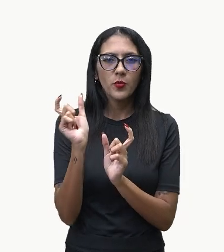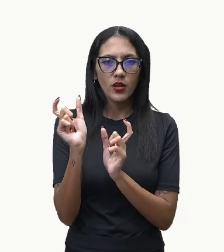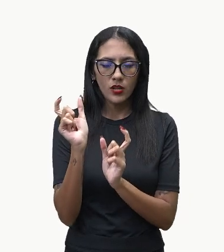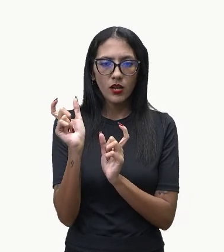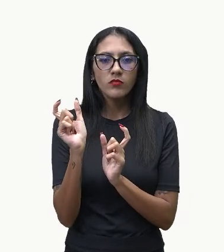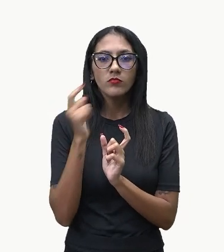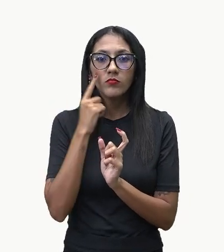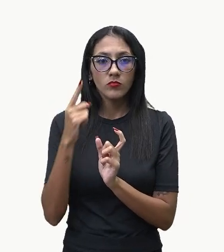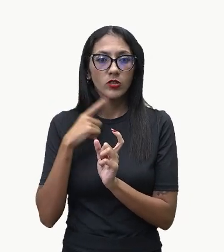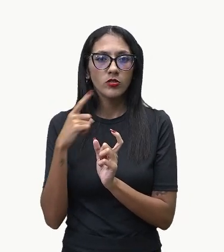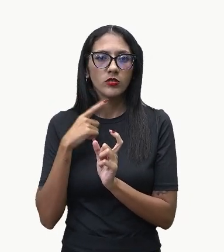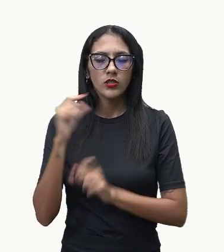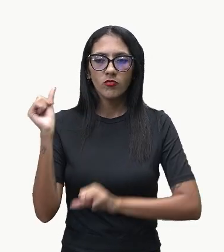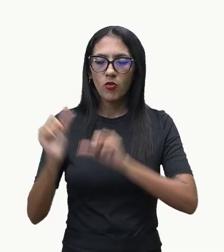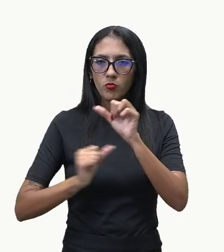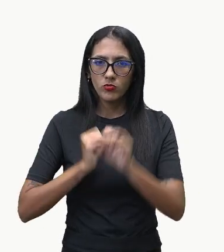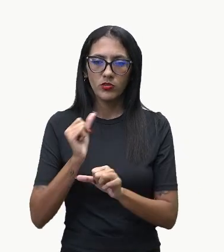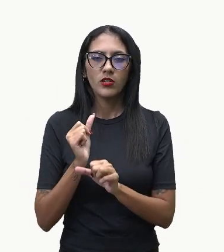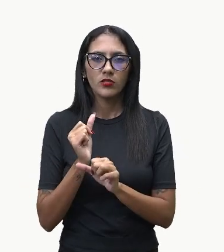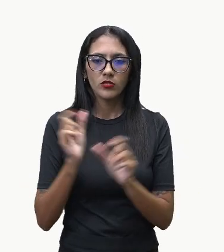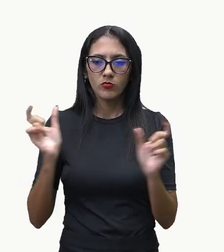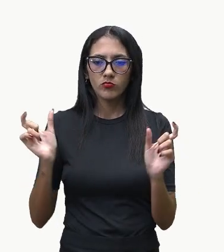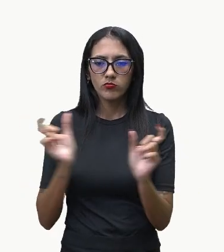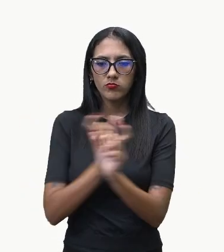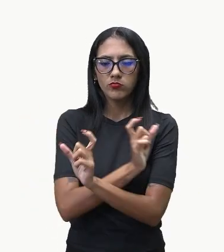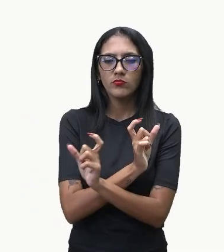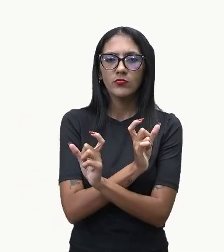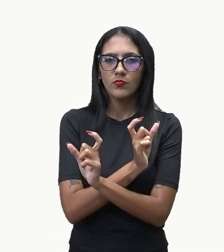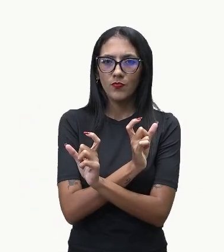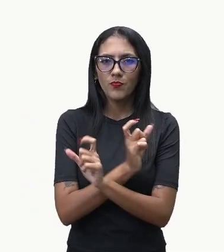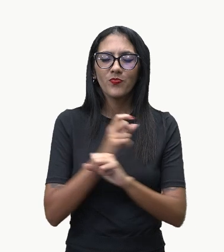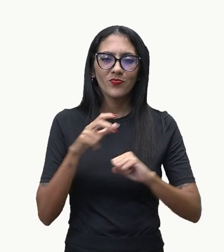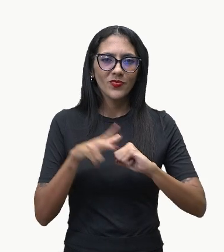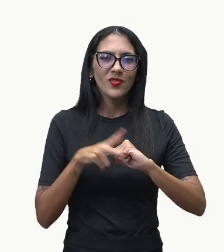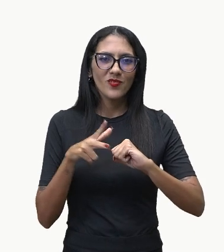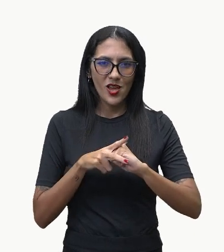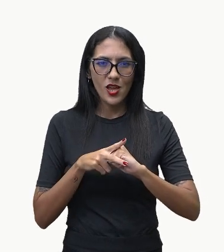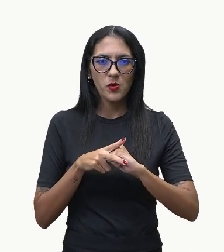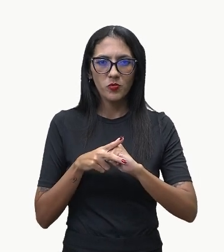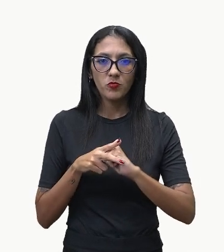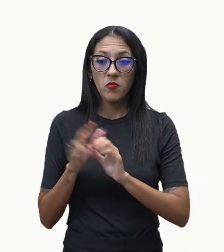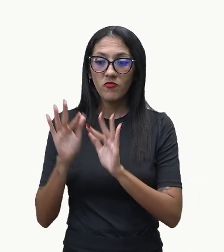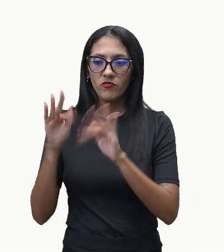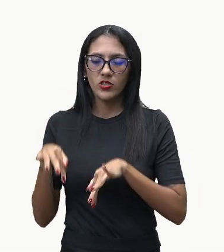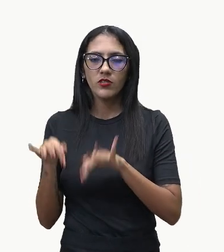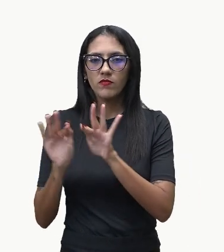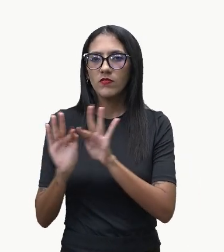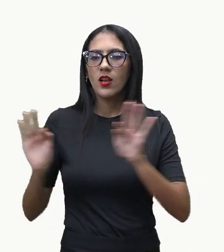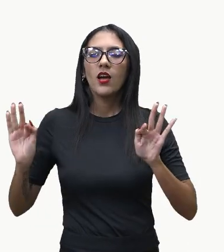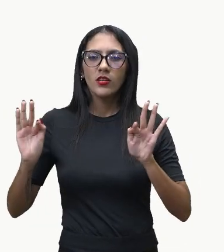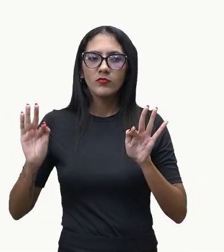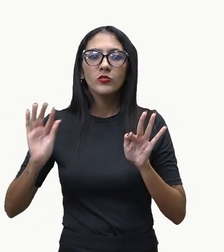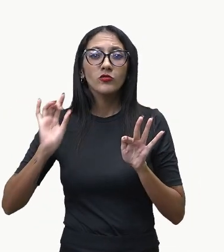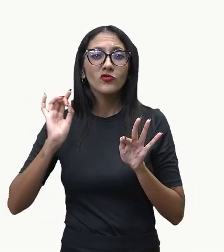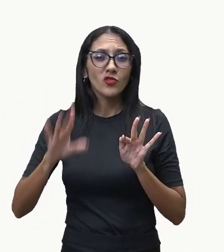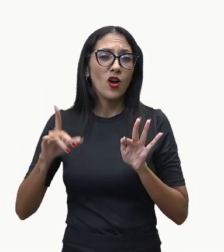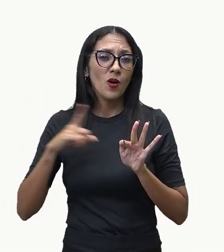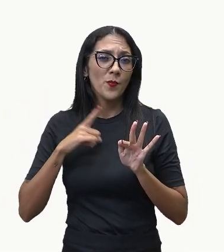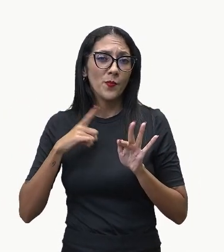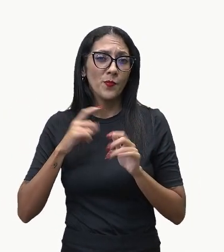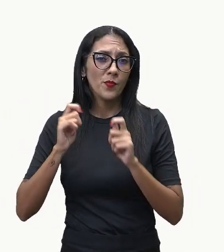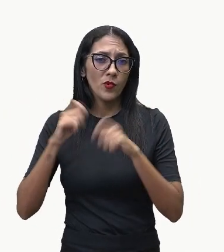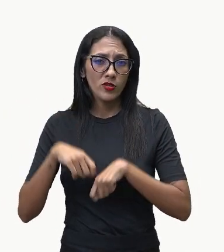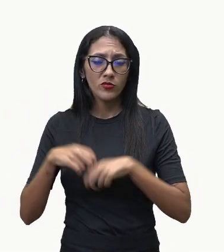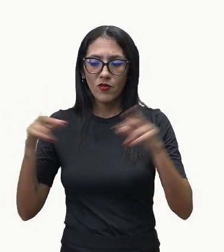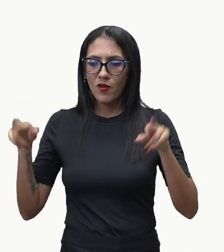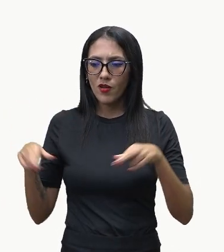ordem canônica, colocou o verbo lá para o final da frase, justamente para conseguir fazer essa